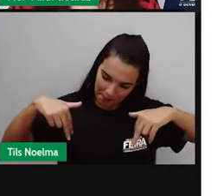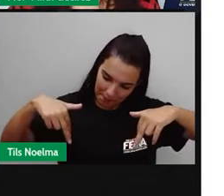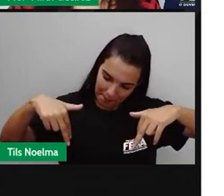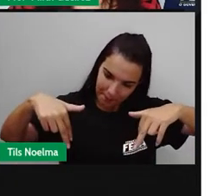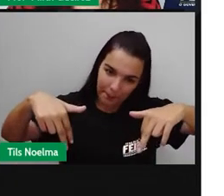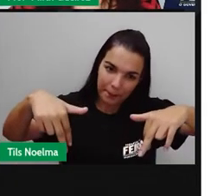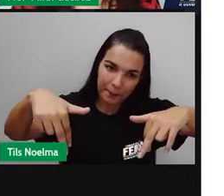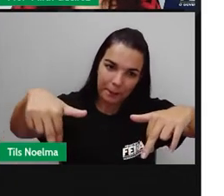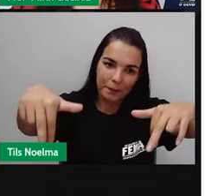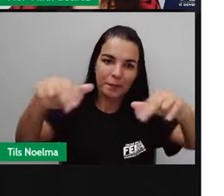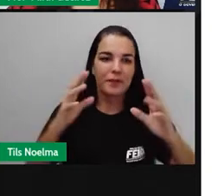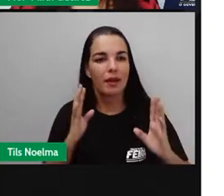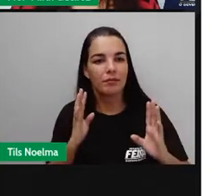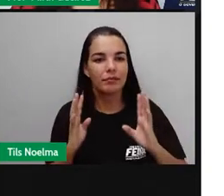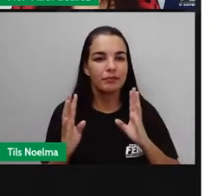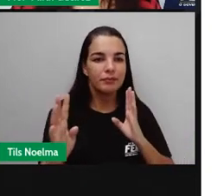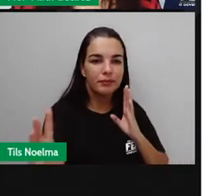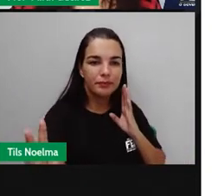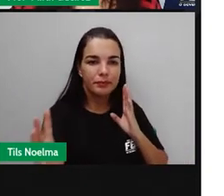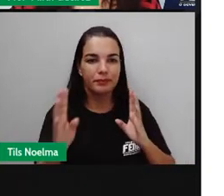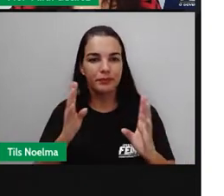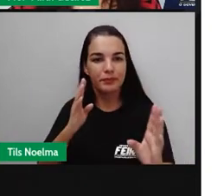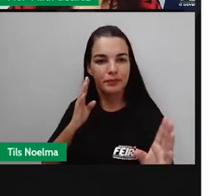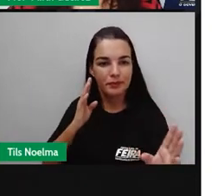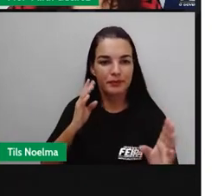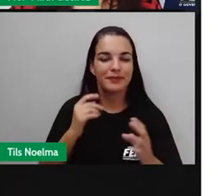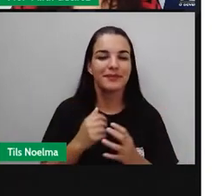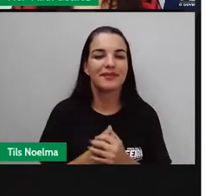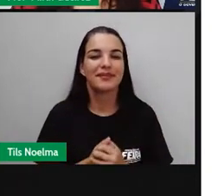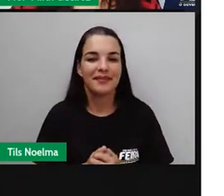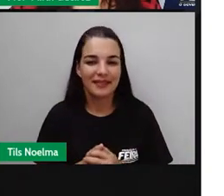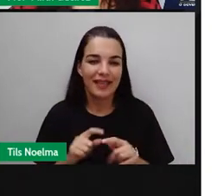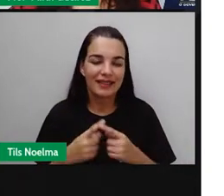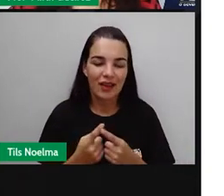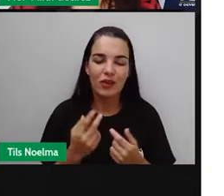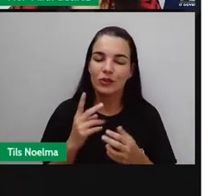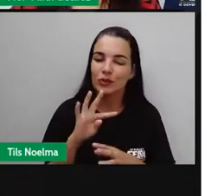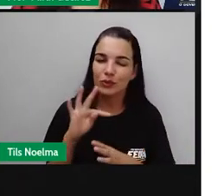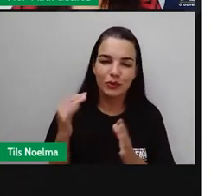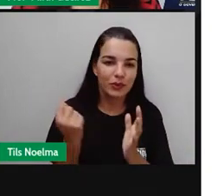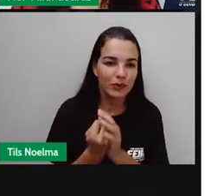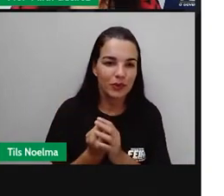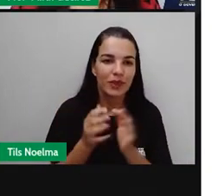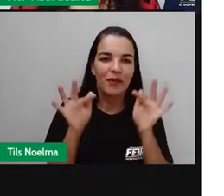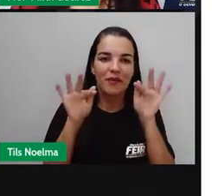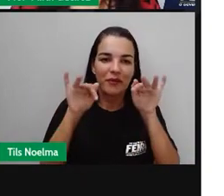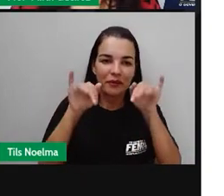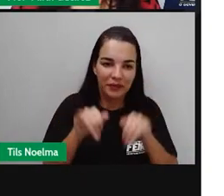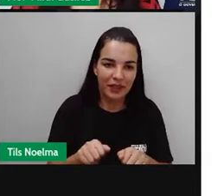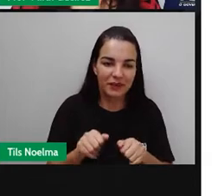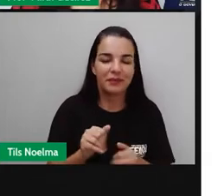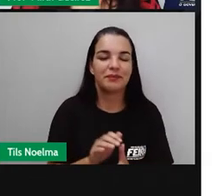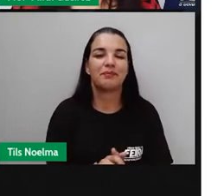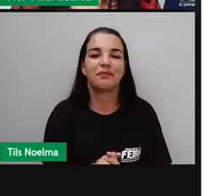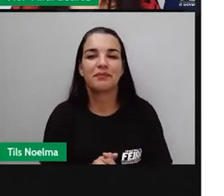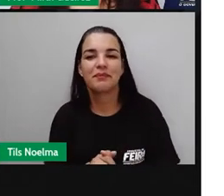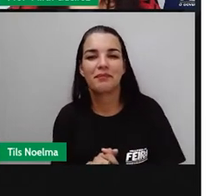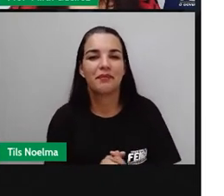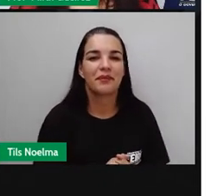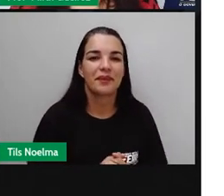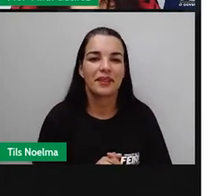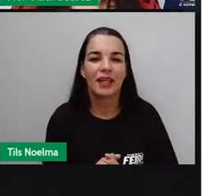de lugar enquanto dançam. Os outros casais eles vão fazer a mesma coisa até que todos tenham mudado de